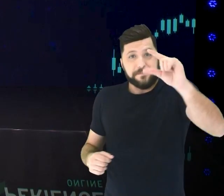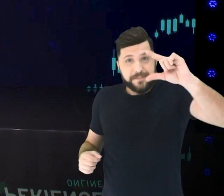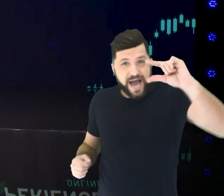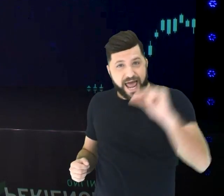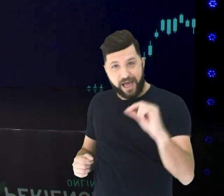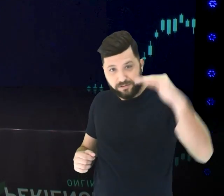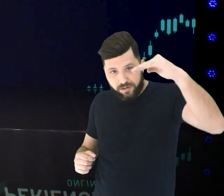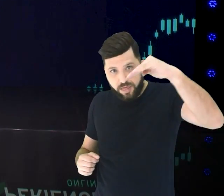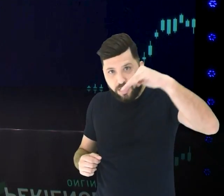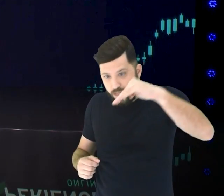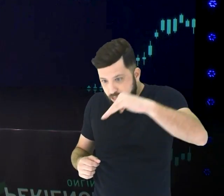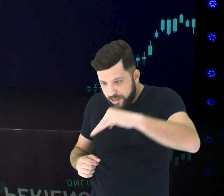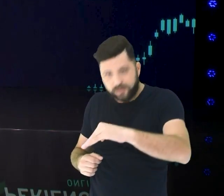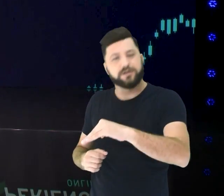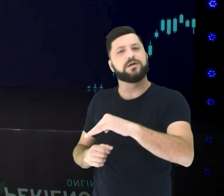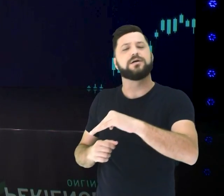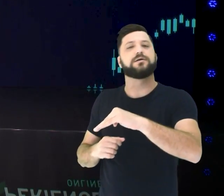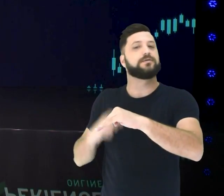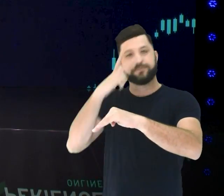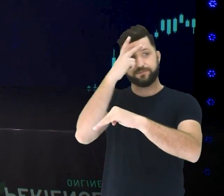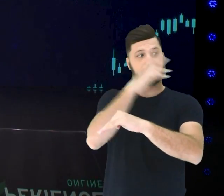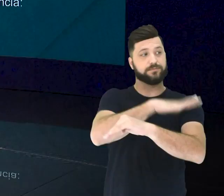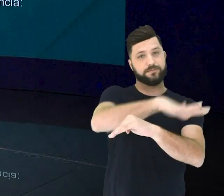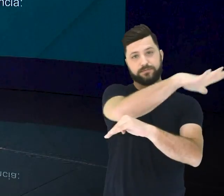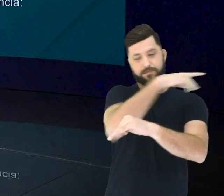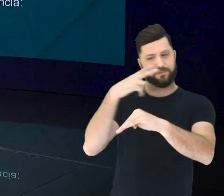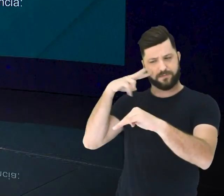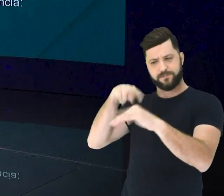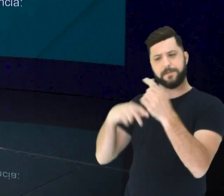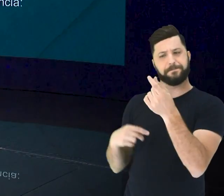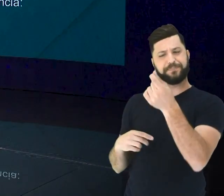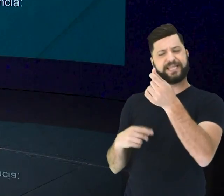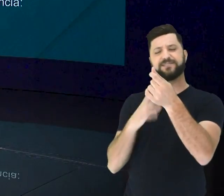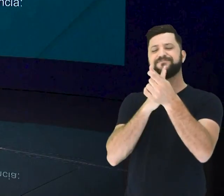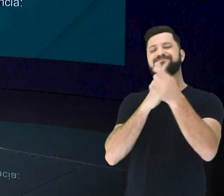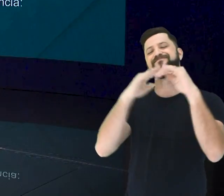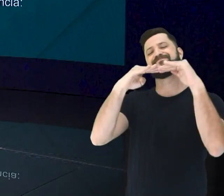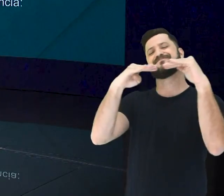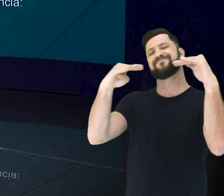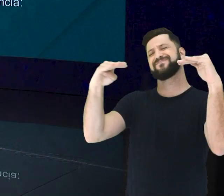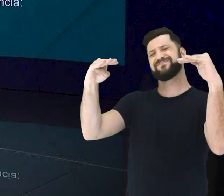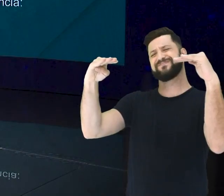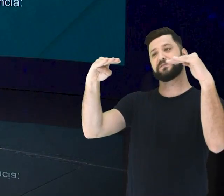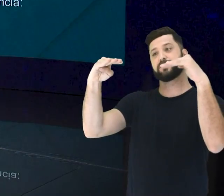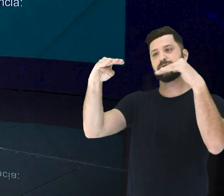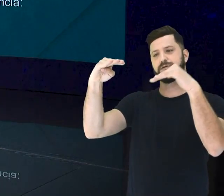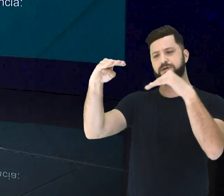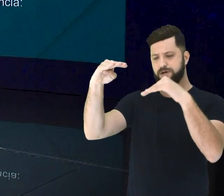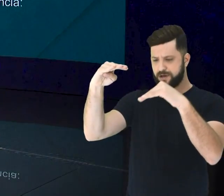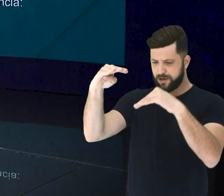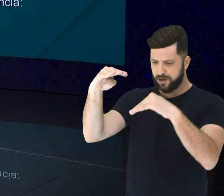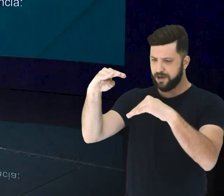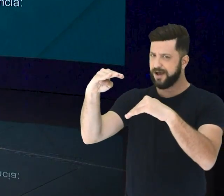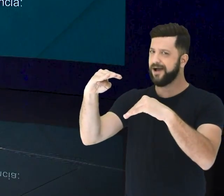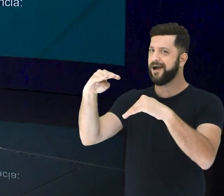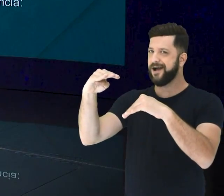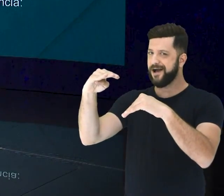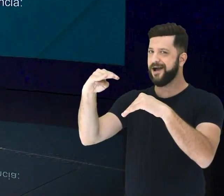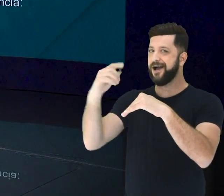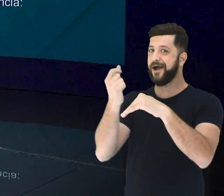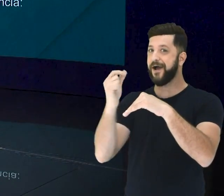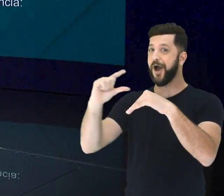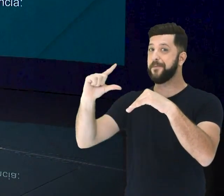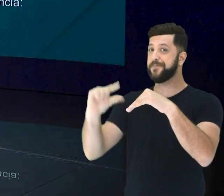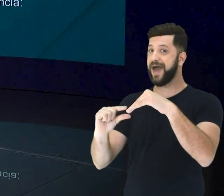é muito provável que se o mercado como um todo julgue determinado o preço de um ativo como barato o como caro aquele preço